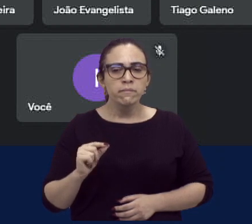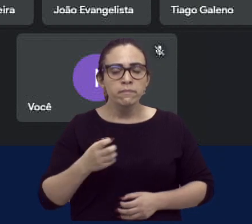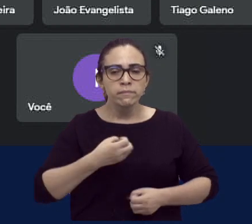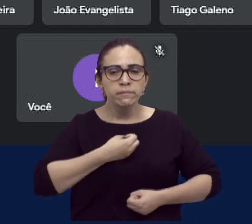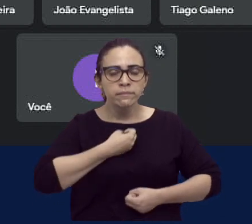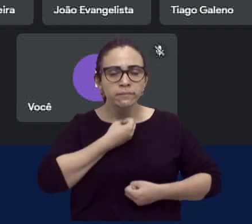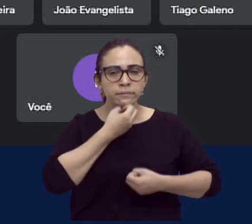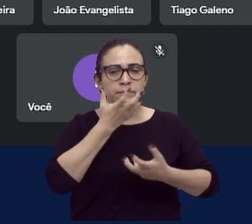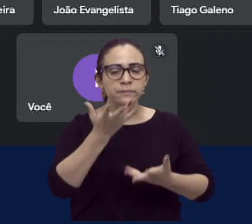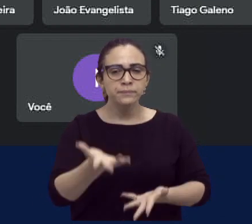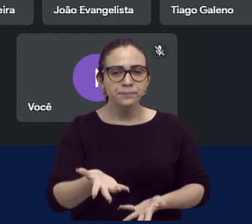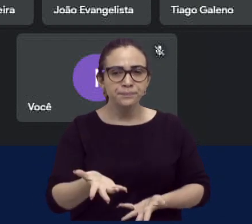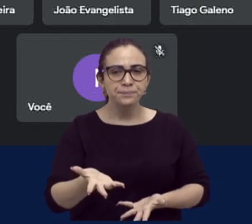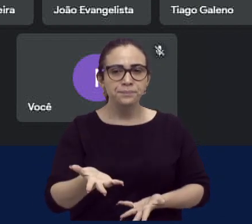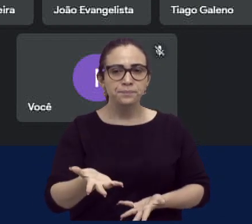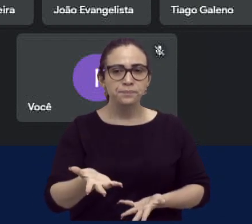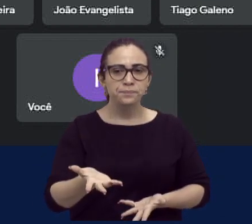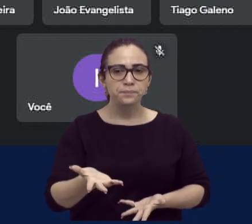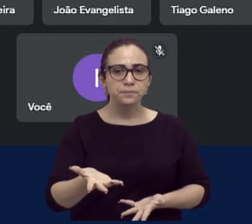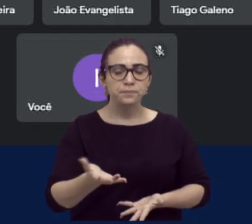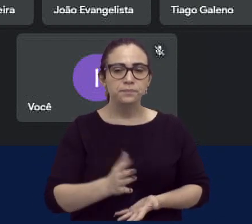e aí,